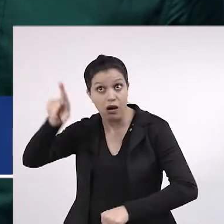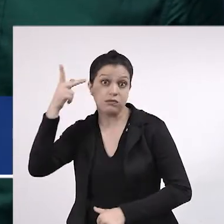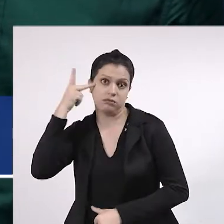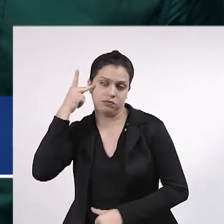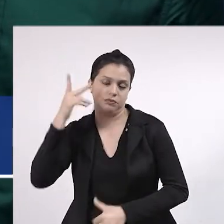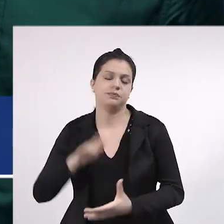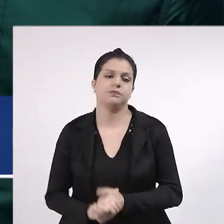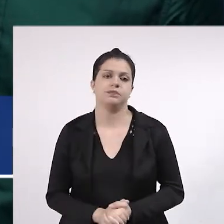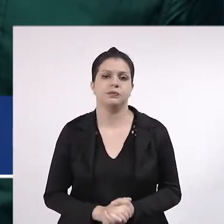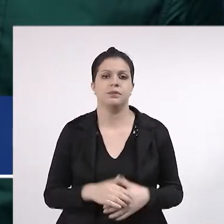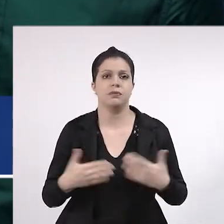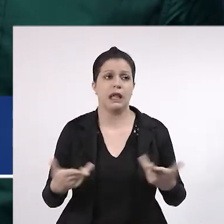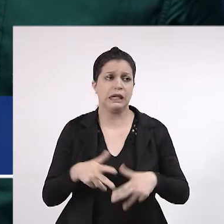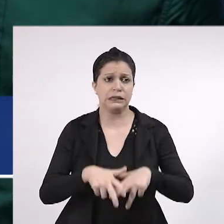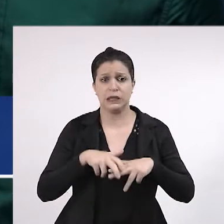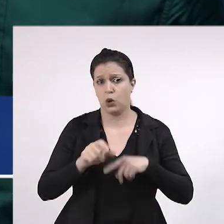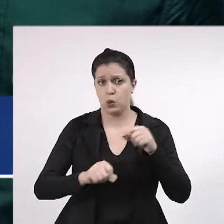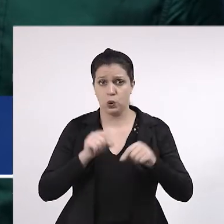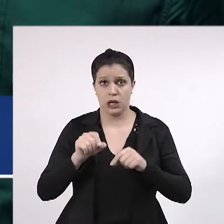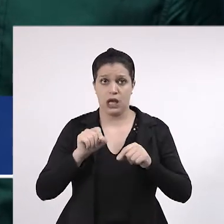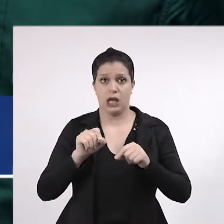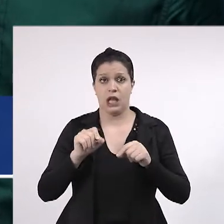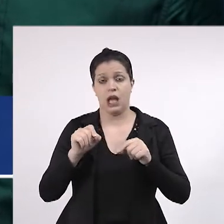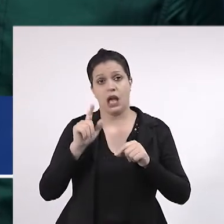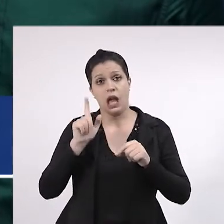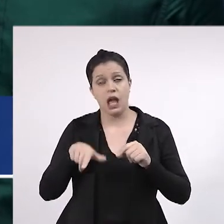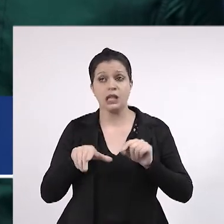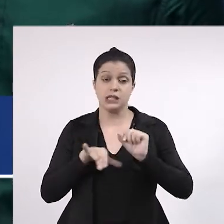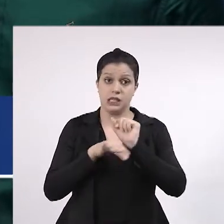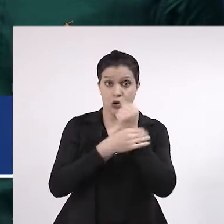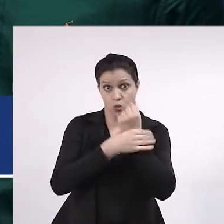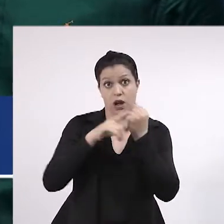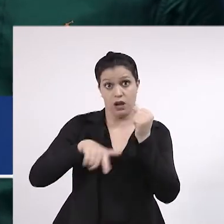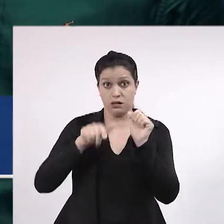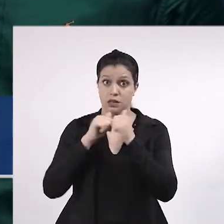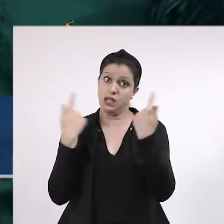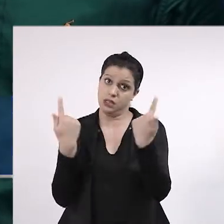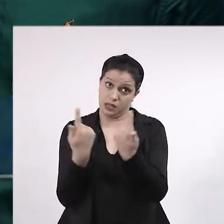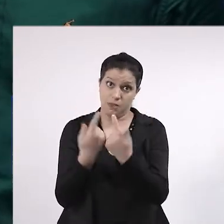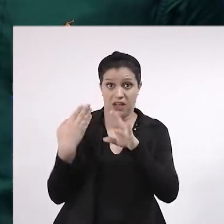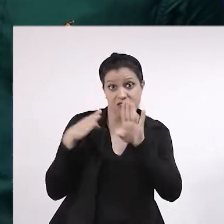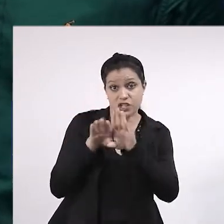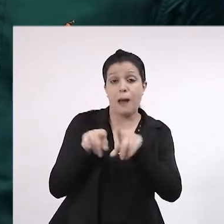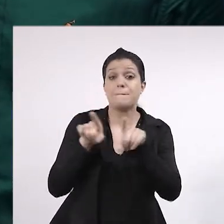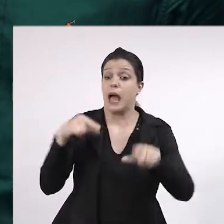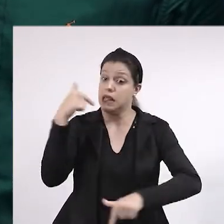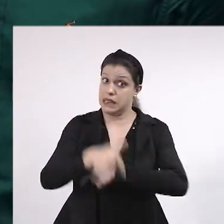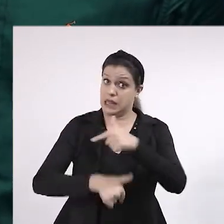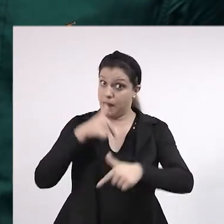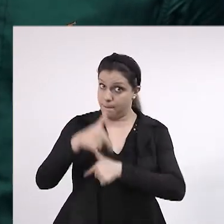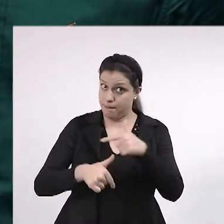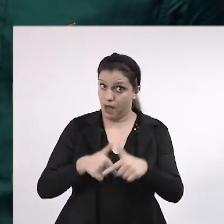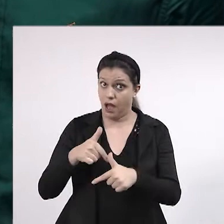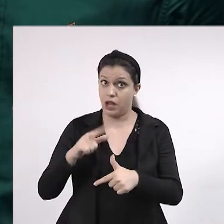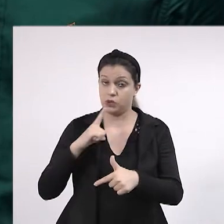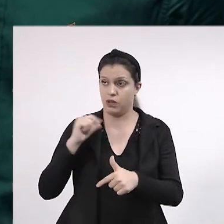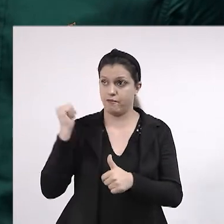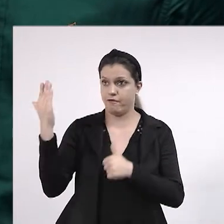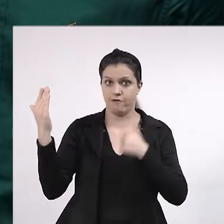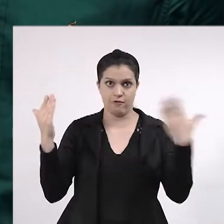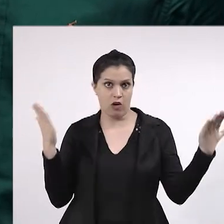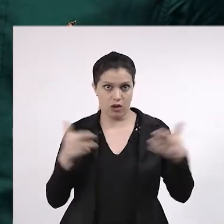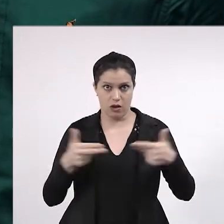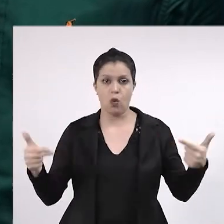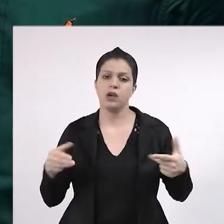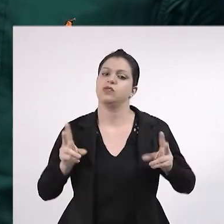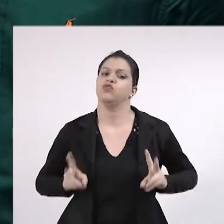Então, o fato de a Assembleia não funcionar é um motivo de segurança, de saúde dos servidores da casa, mas os